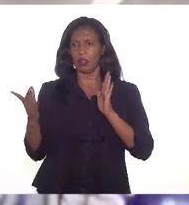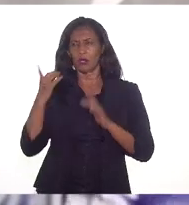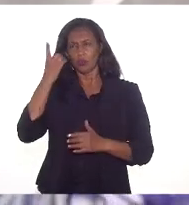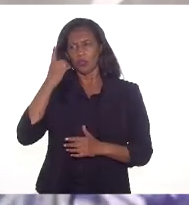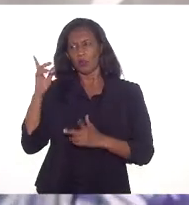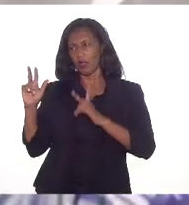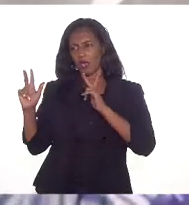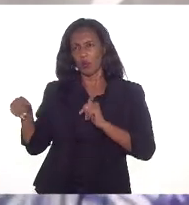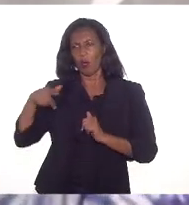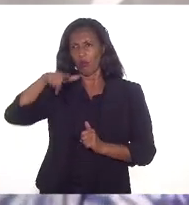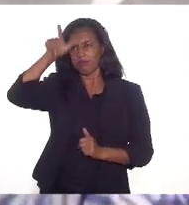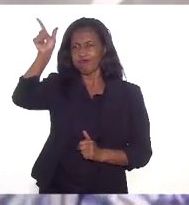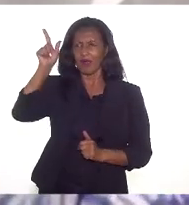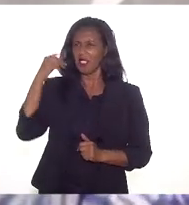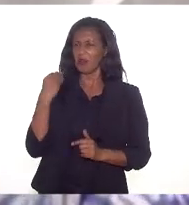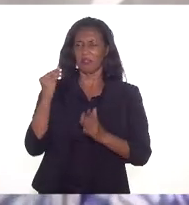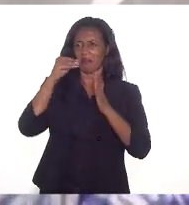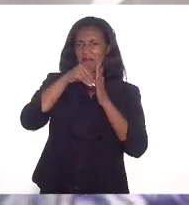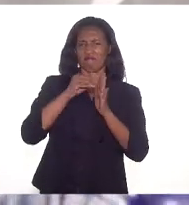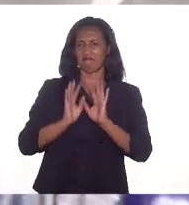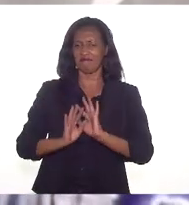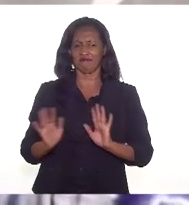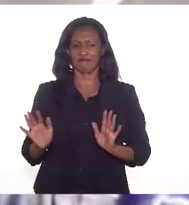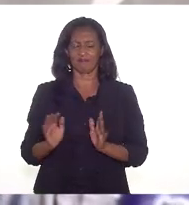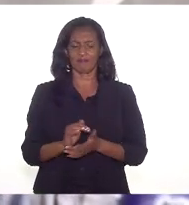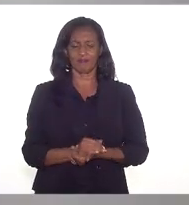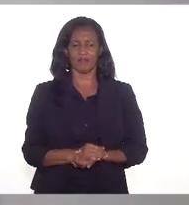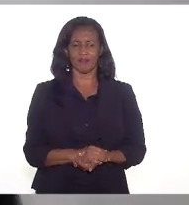não vou fazer mais nenhuma outra consideração.